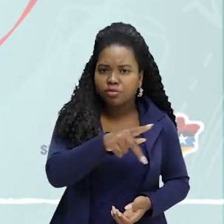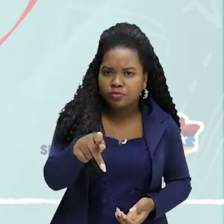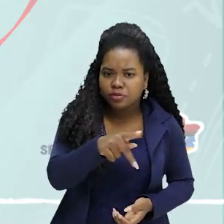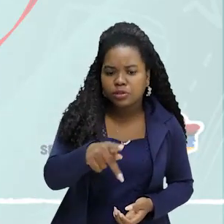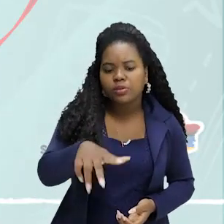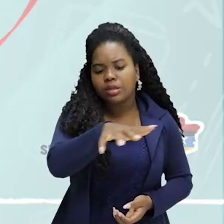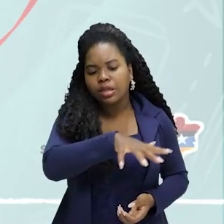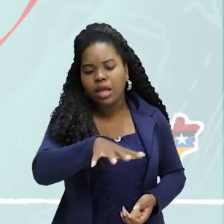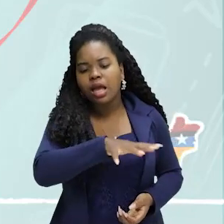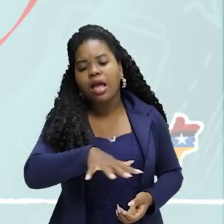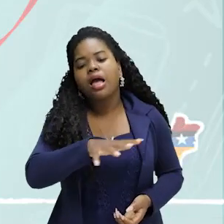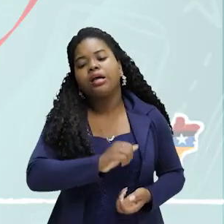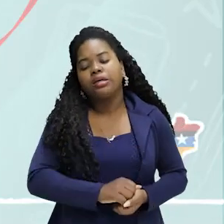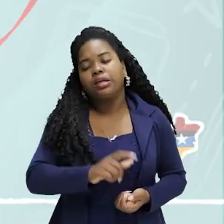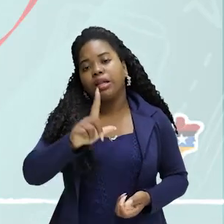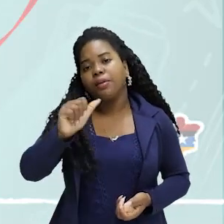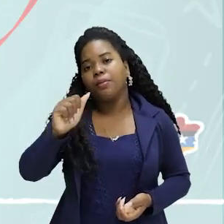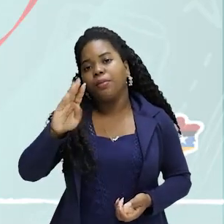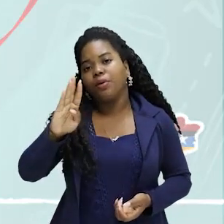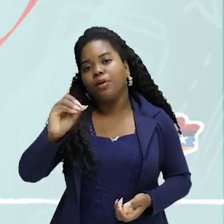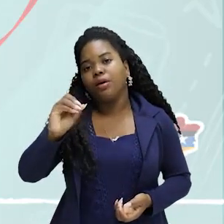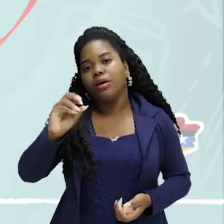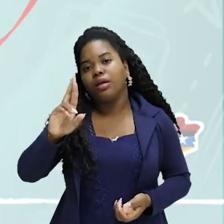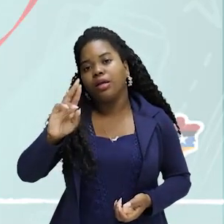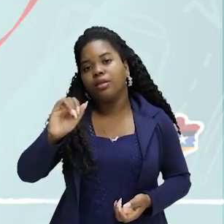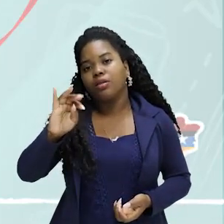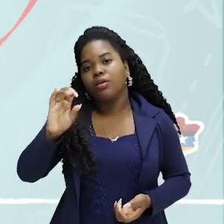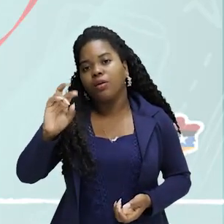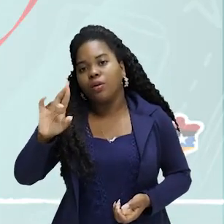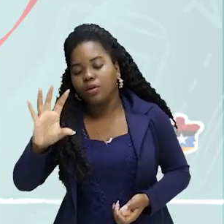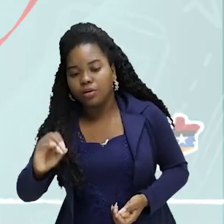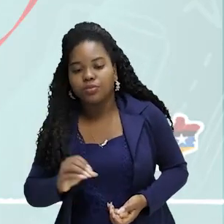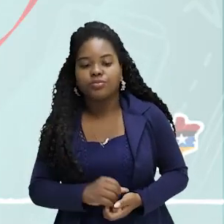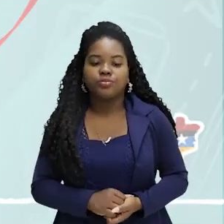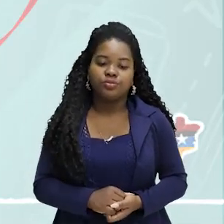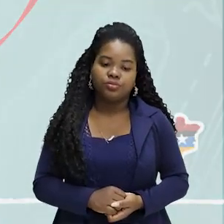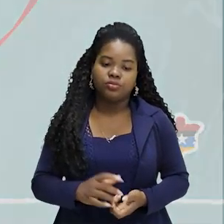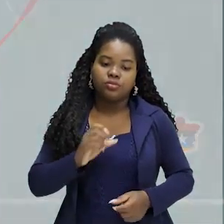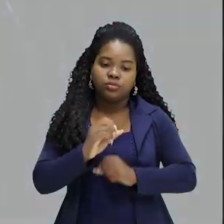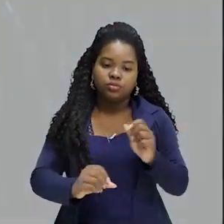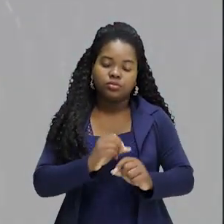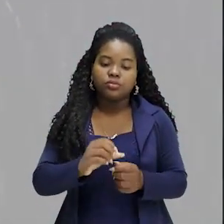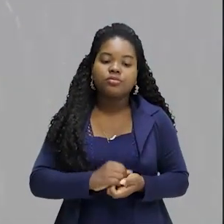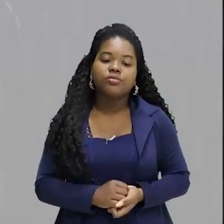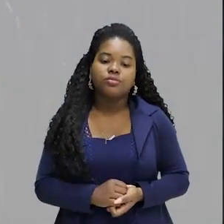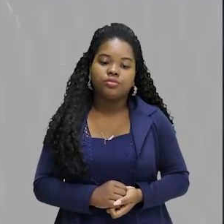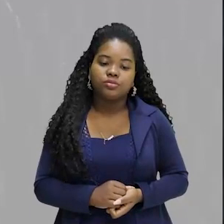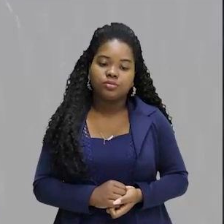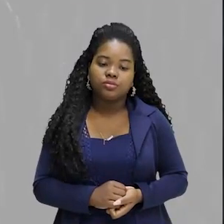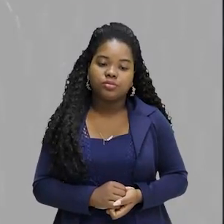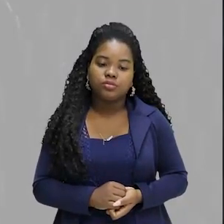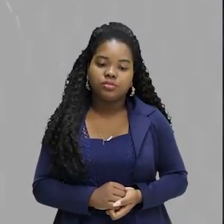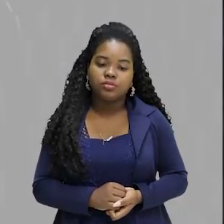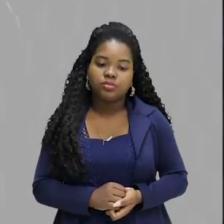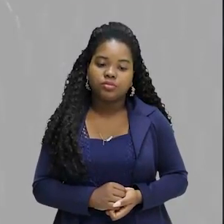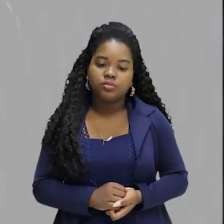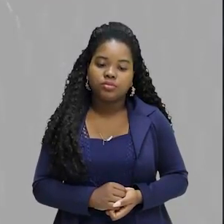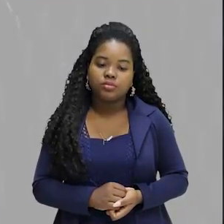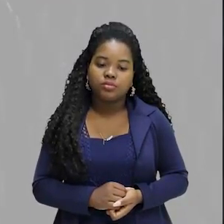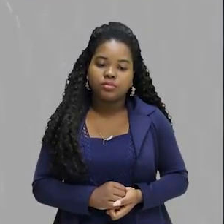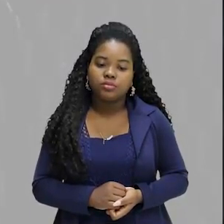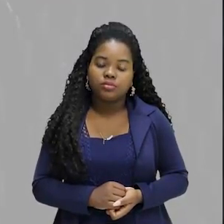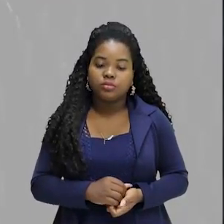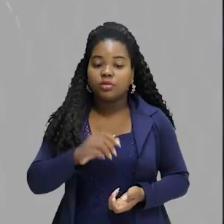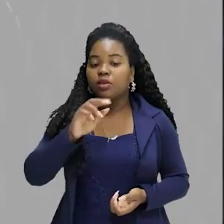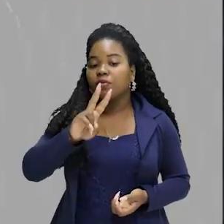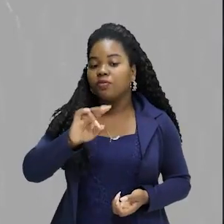um recipiente, esse recipiente de vidro. São os recipientes utilizados, ou a vidraria